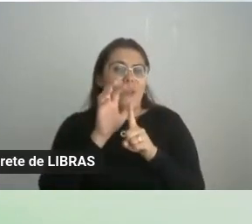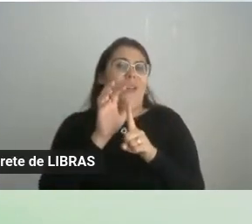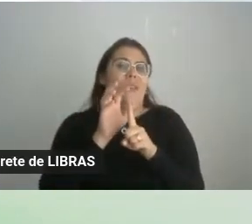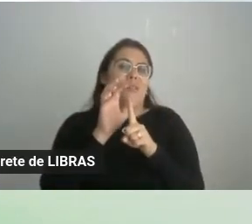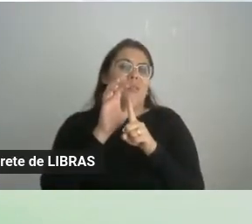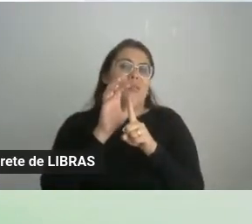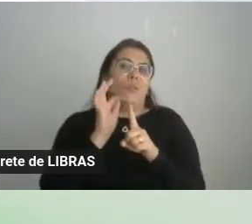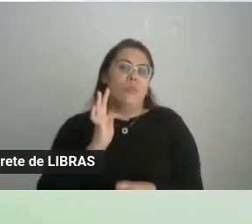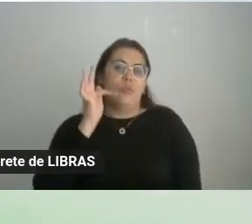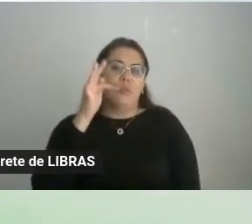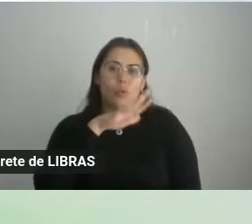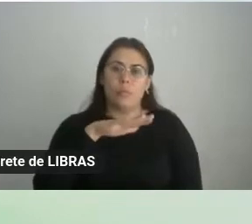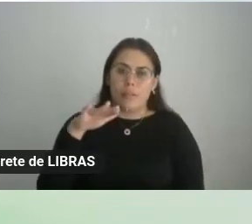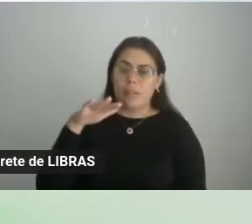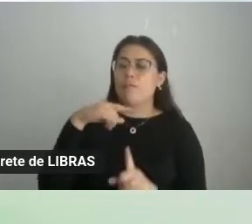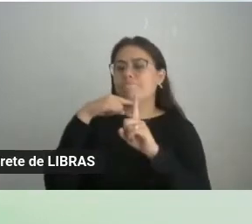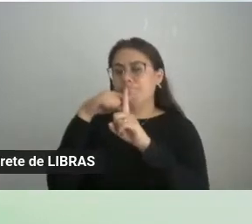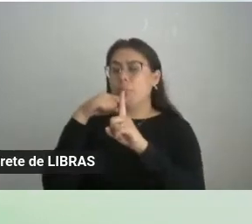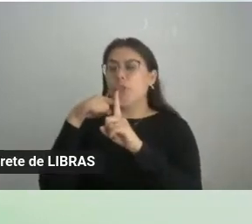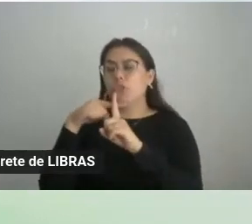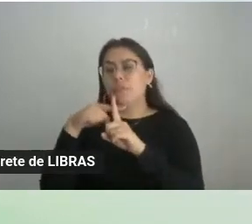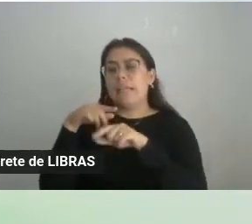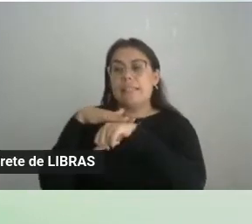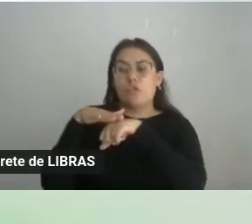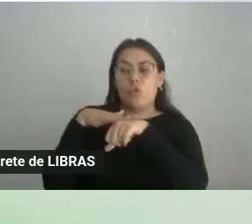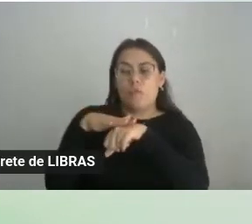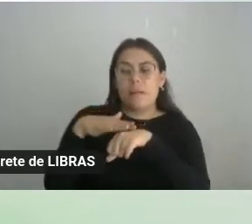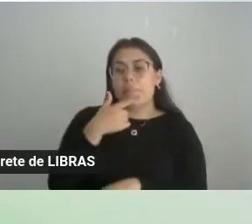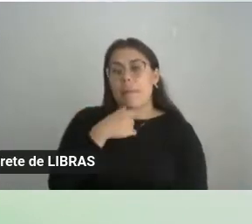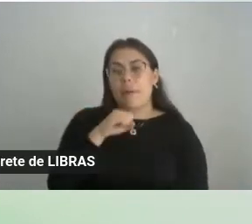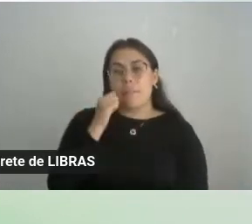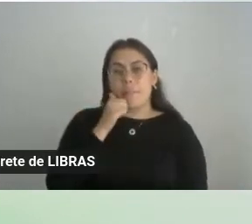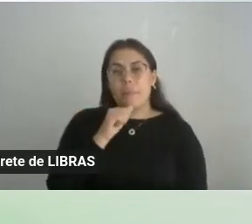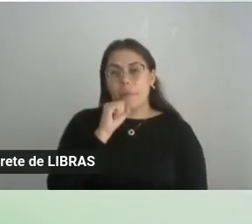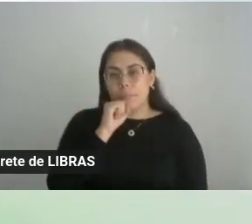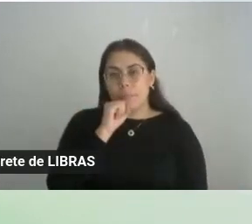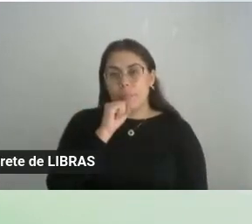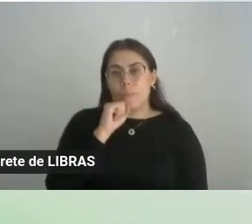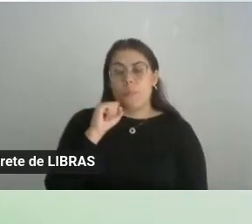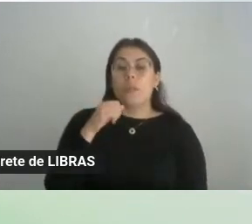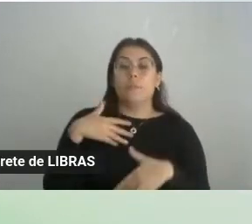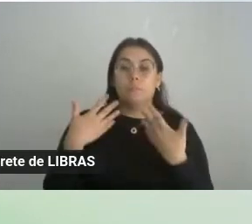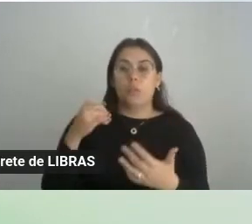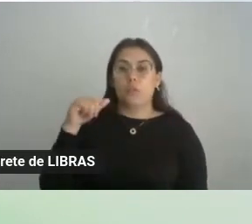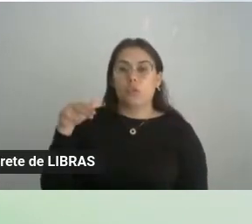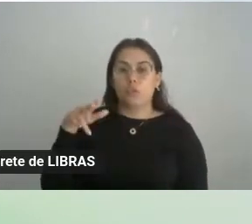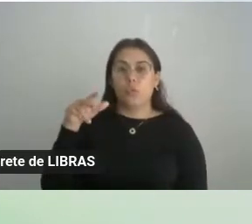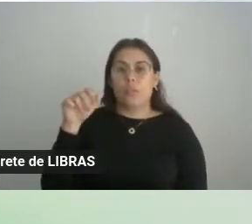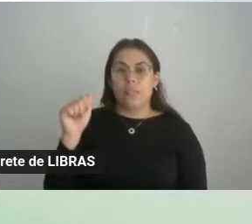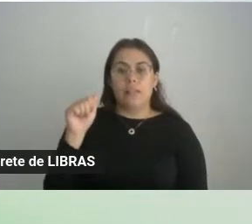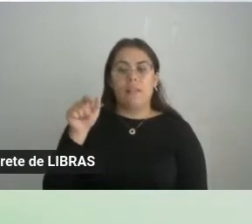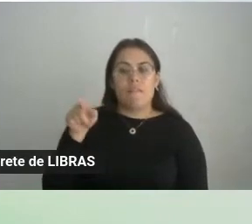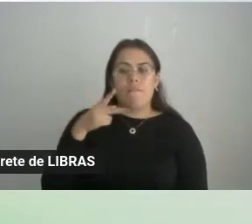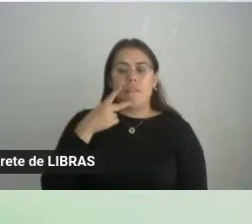muito positivo. Então, eu acho que, além da questão que a doutora Juliana colocou, de incentivos